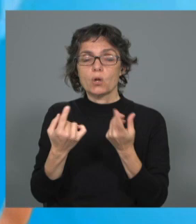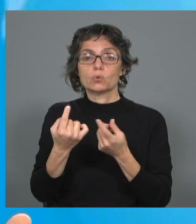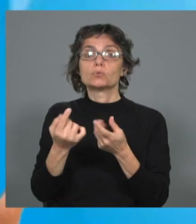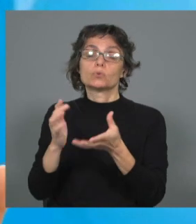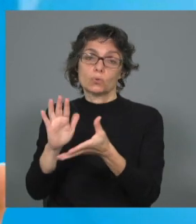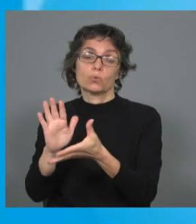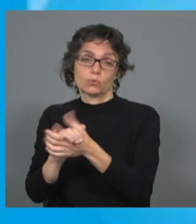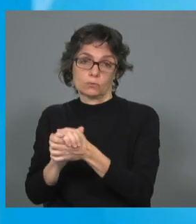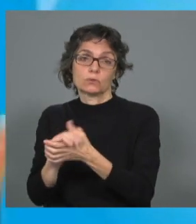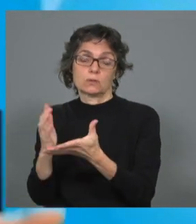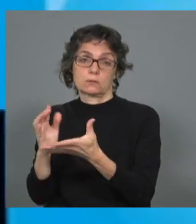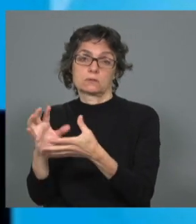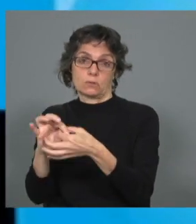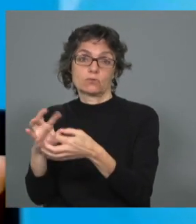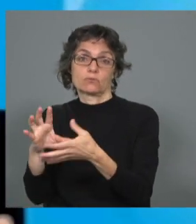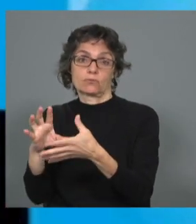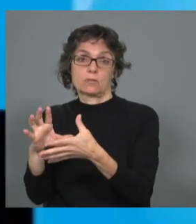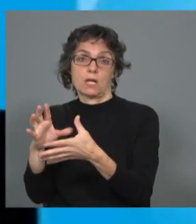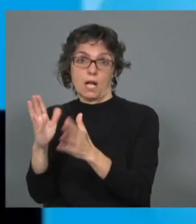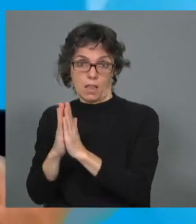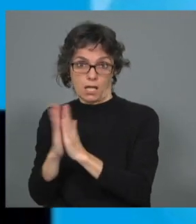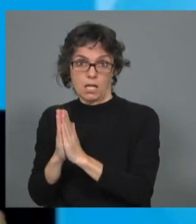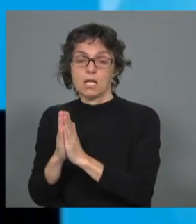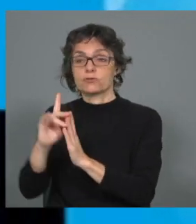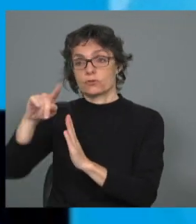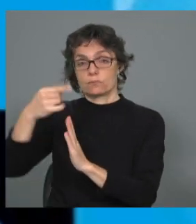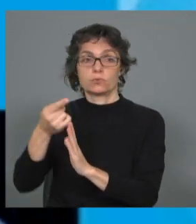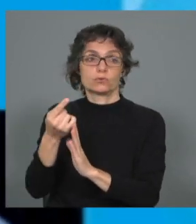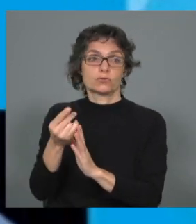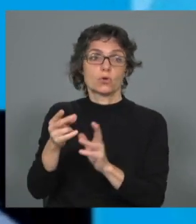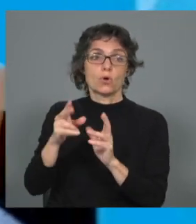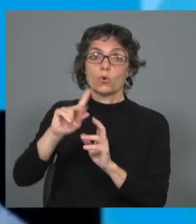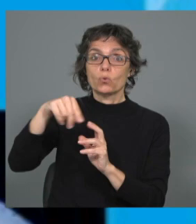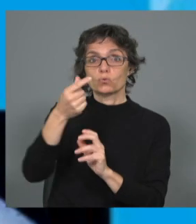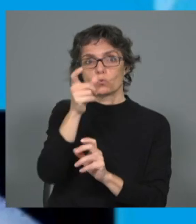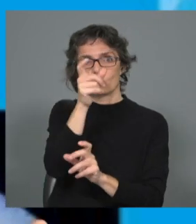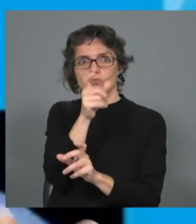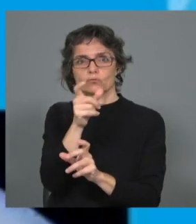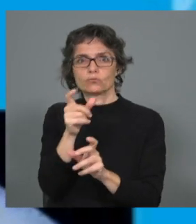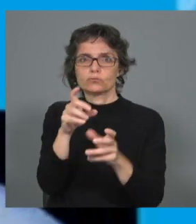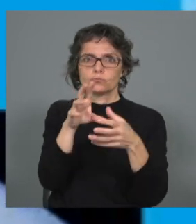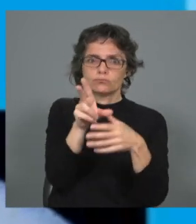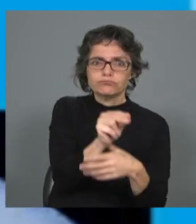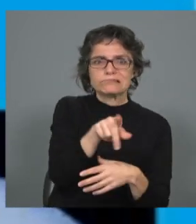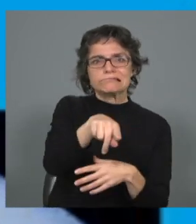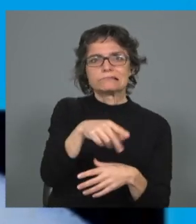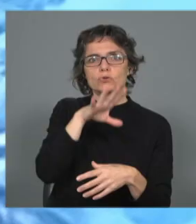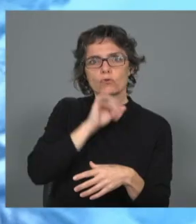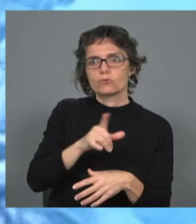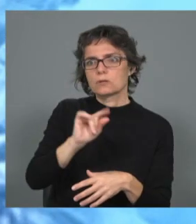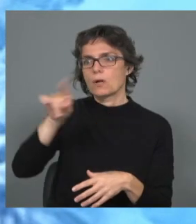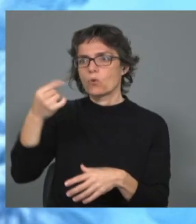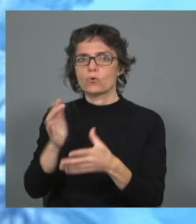religiosos anteriores e com uma nova relação, com filhos, outros que eles divorciados e